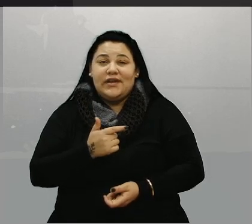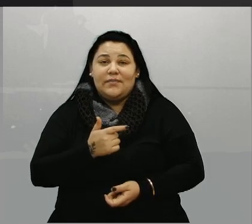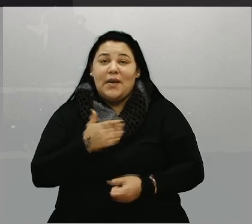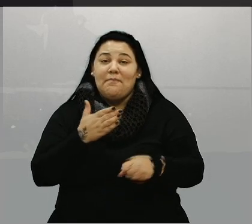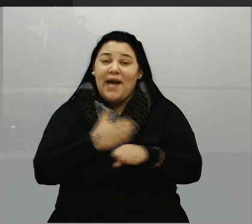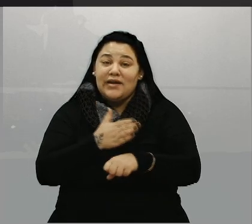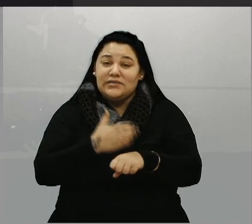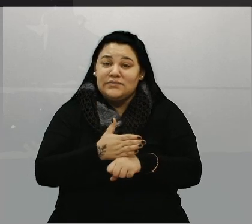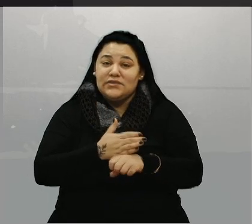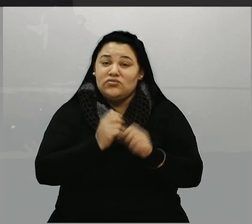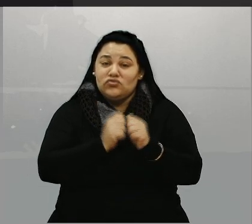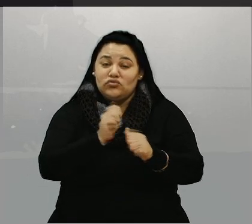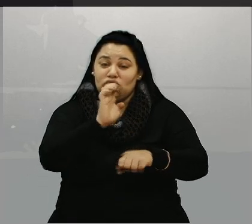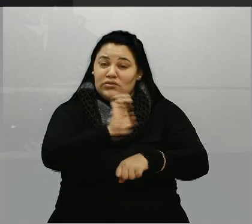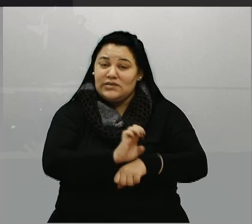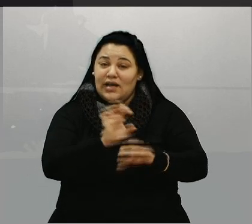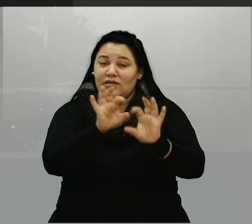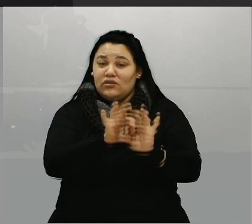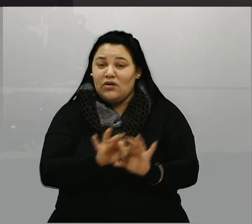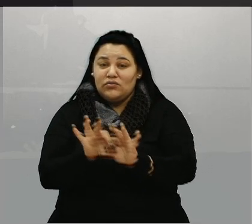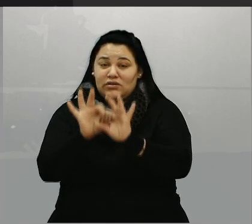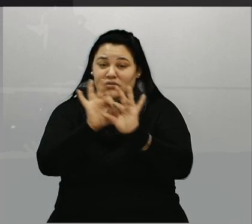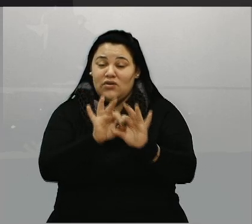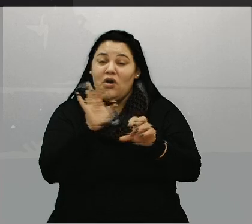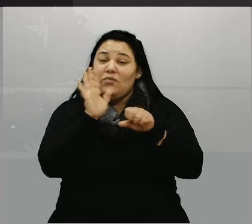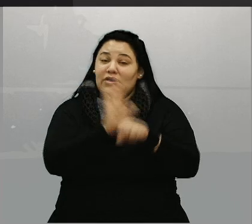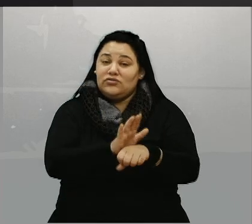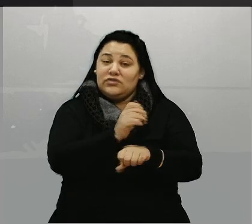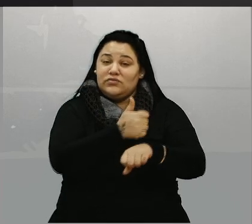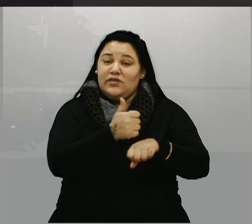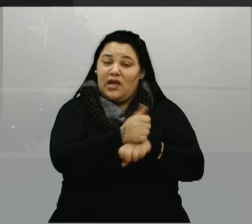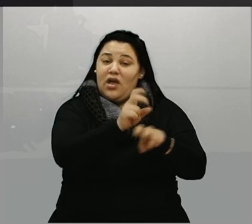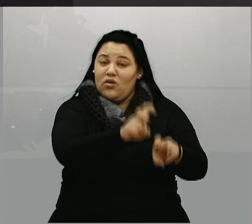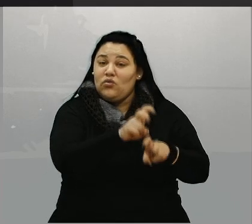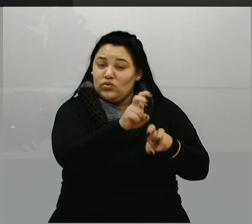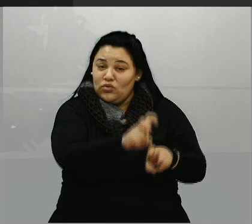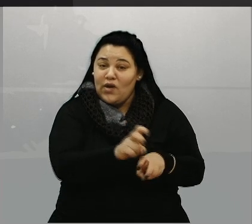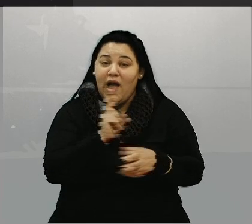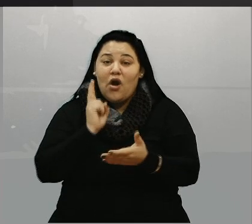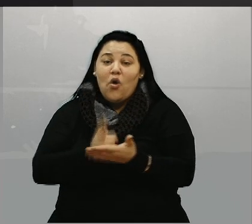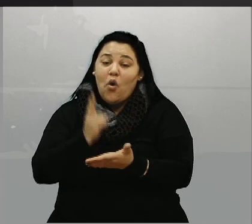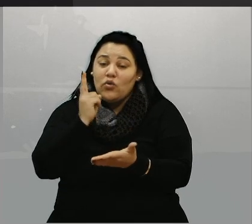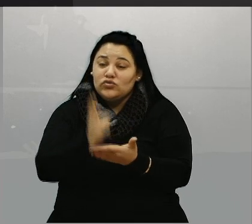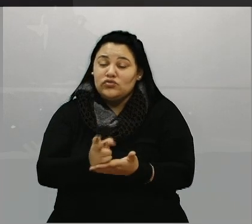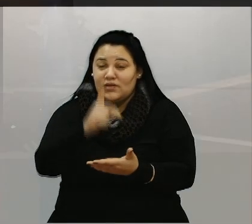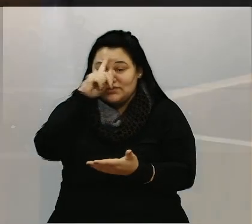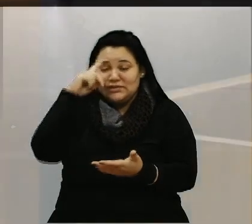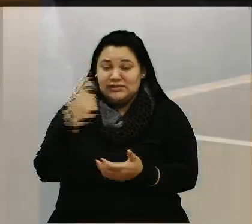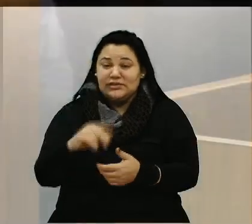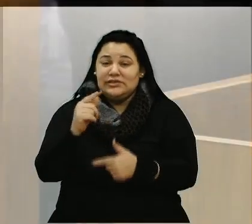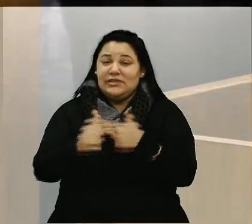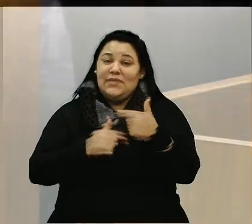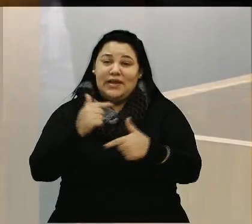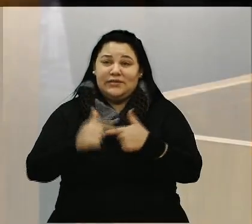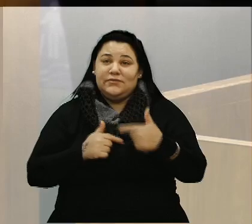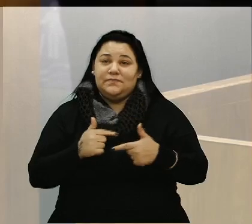Estado e da União para ajudar esses agricultores aqui a continuar batalhando, a continuar na terra,